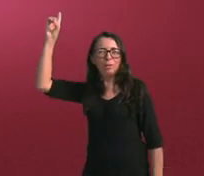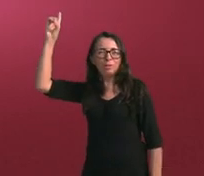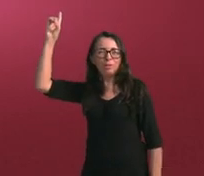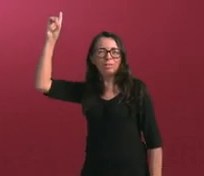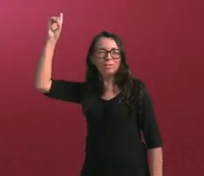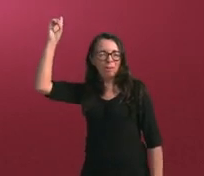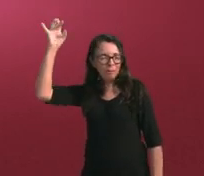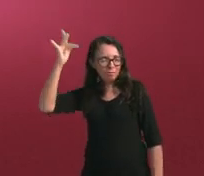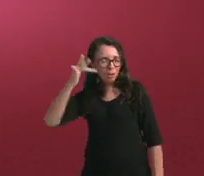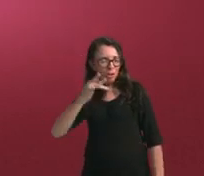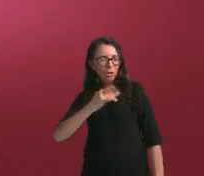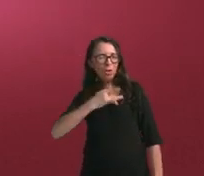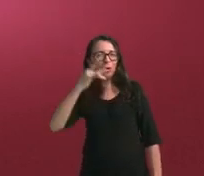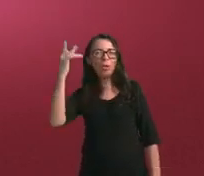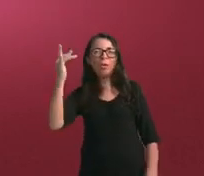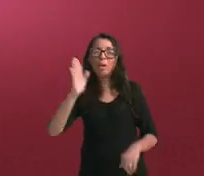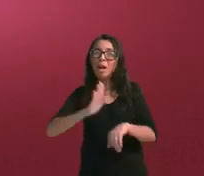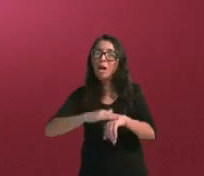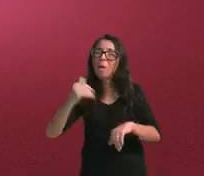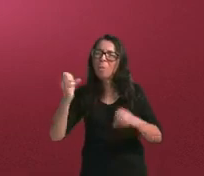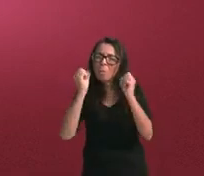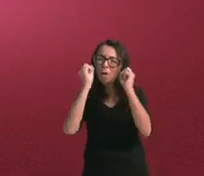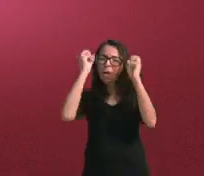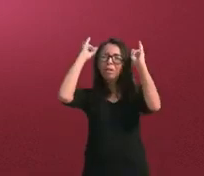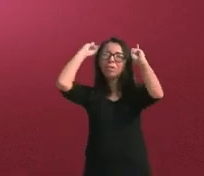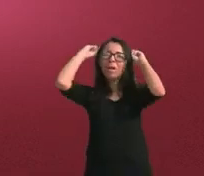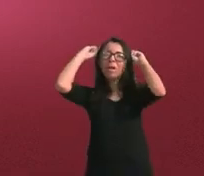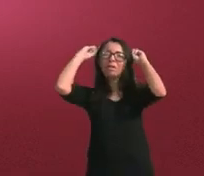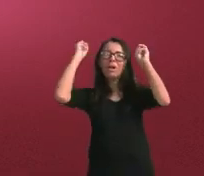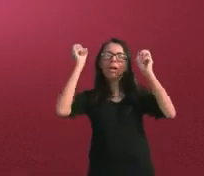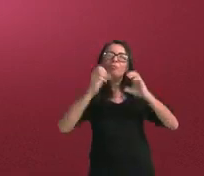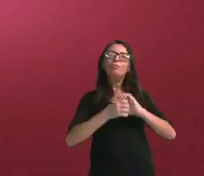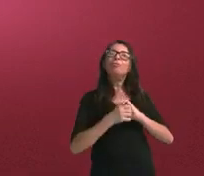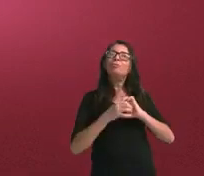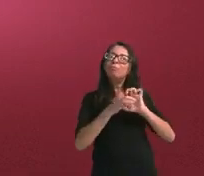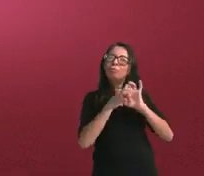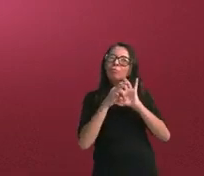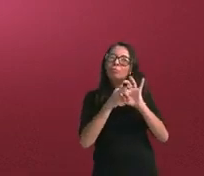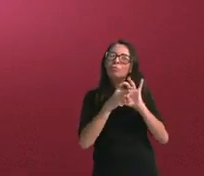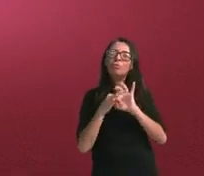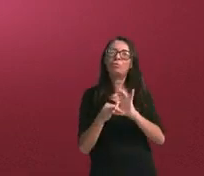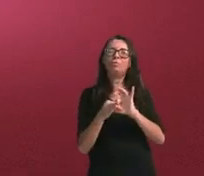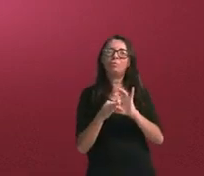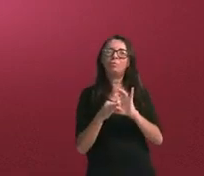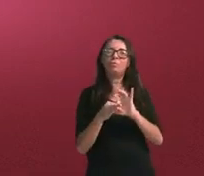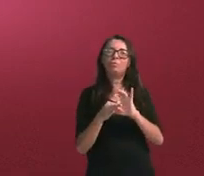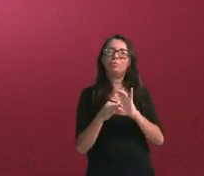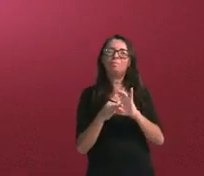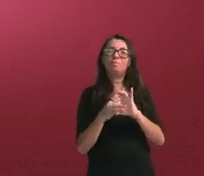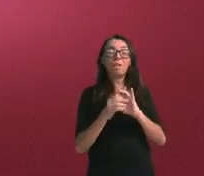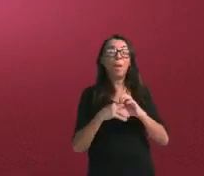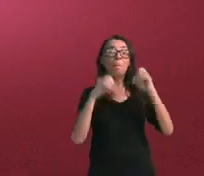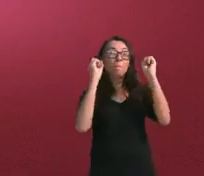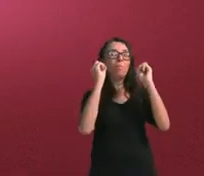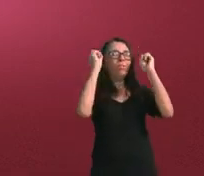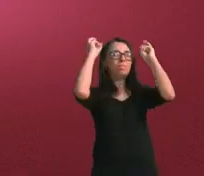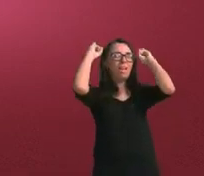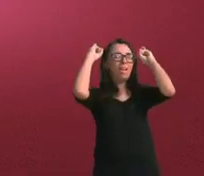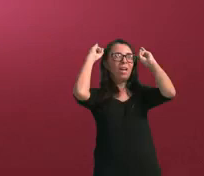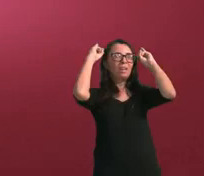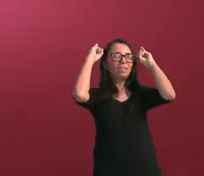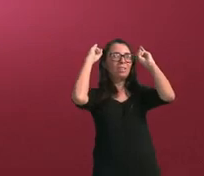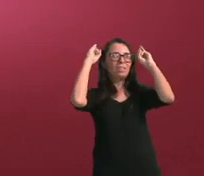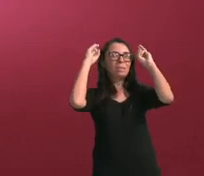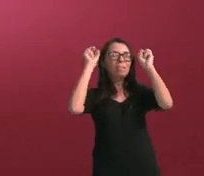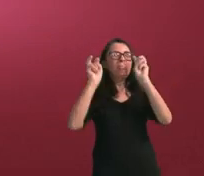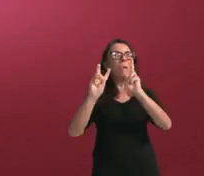o que queria fazer. Depois mostrou o que ele ia fazer. Moisés obedeceu. Que nós devemos acontecer isso com